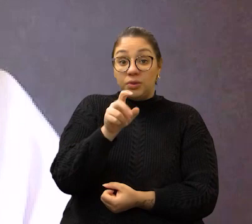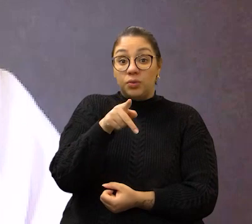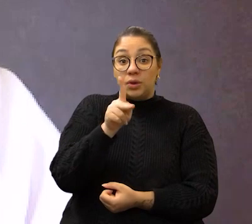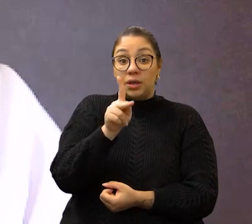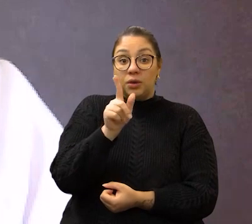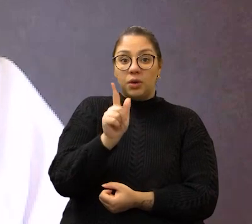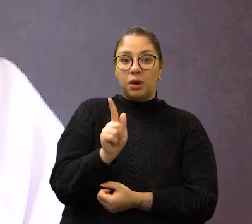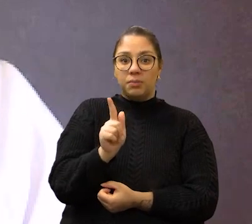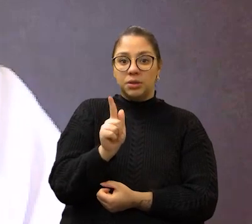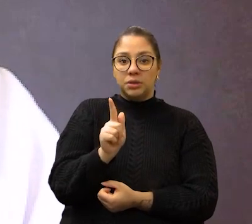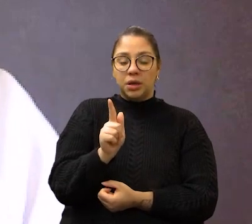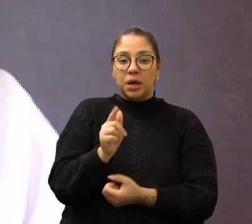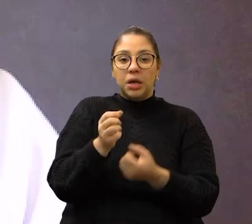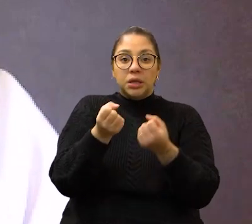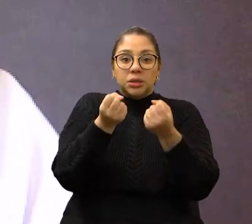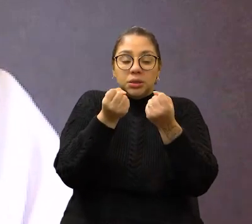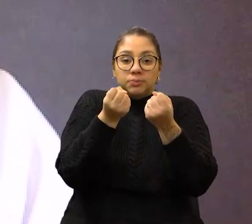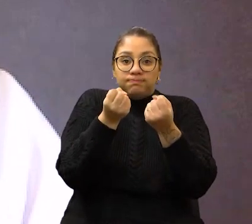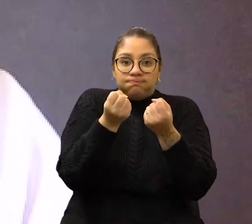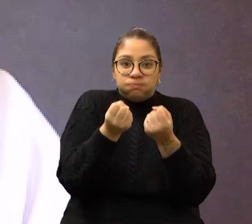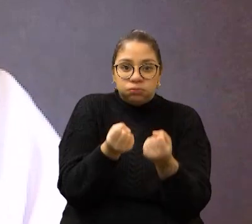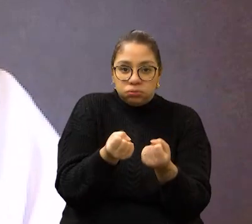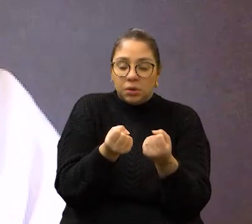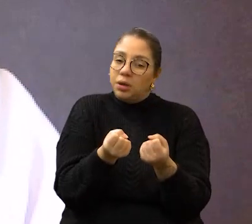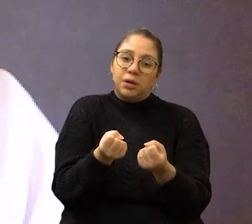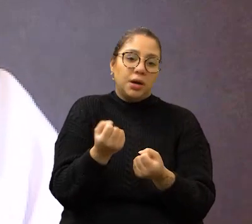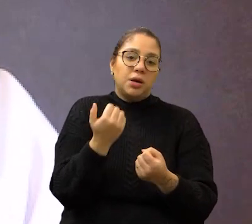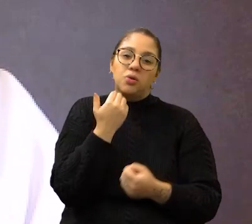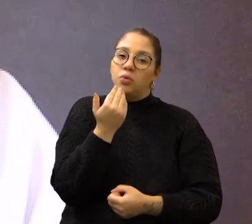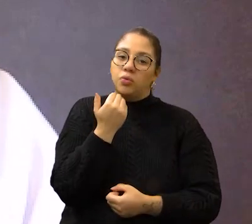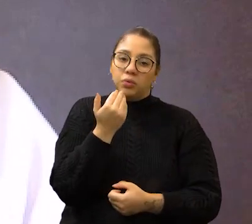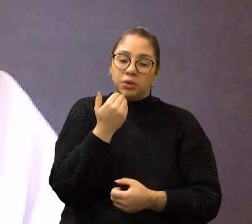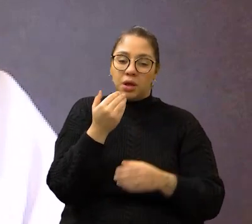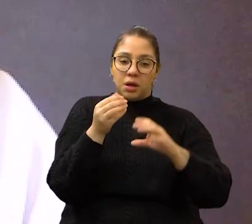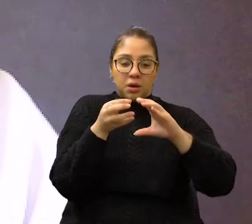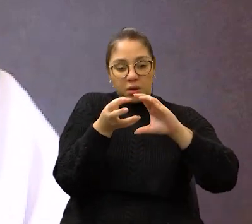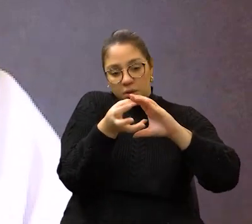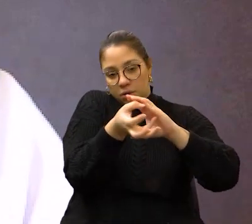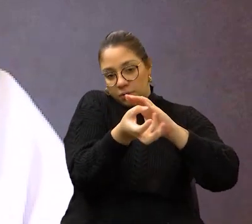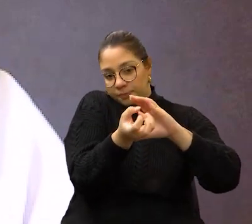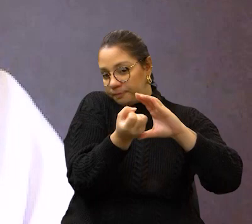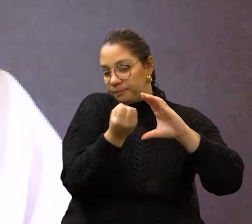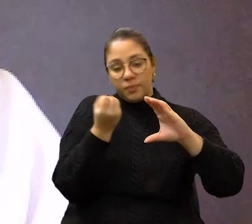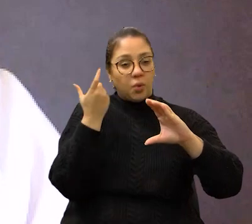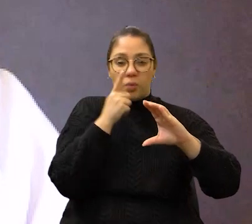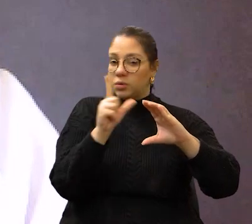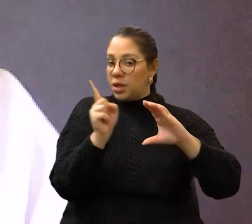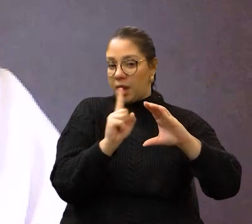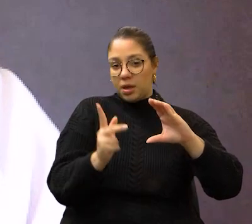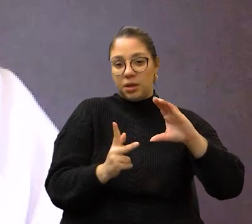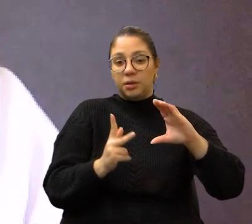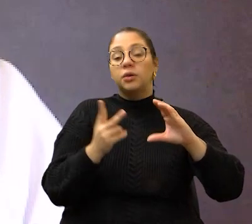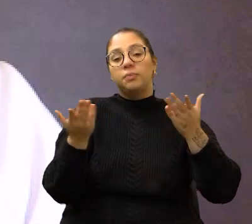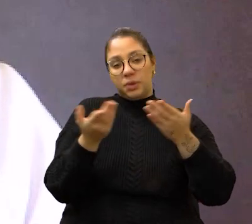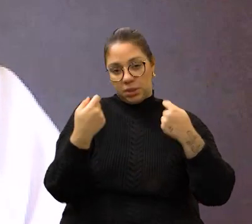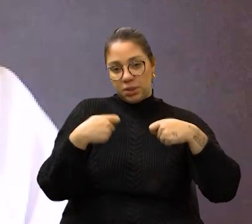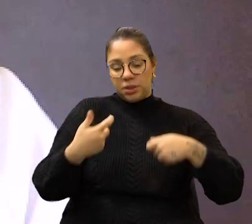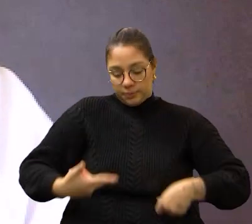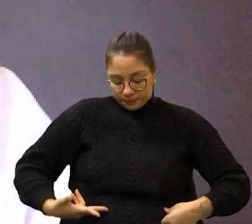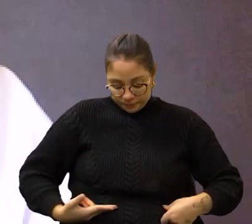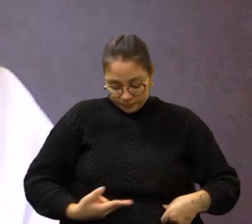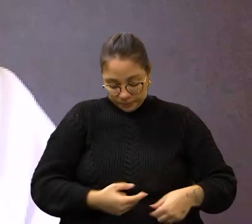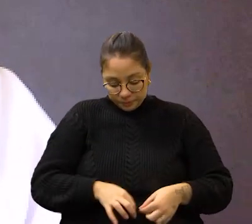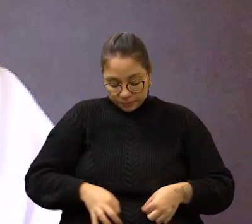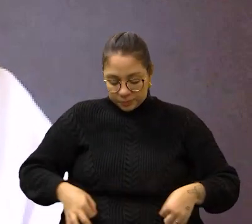quilos. Então, isso, claro, impossibilita uma cirurgia laparoscópica via minimamente invasiva. Mas hoje são cirurgias